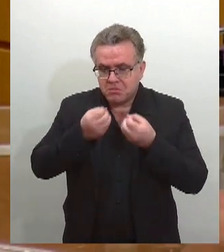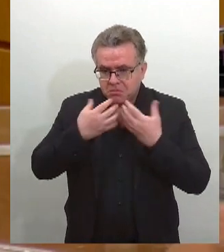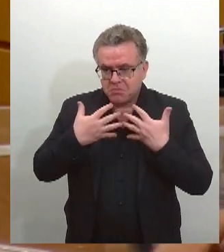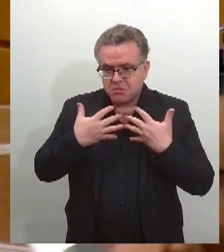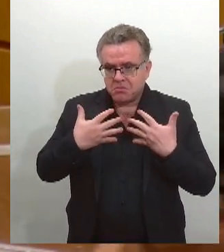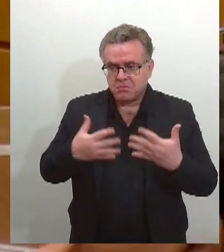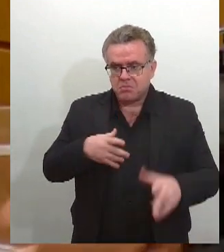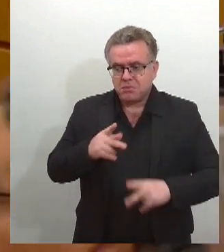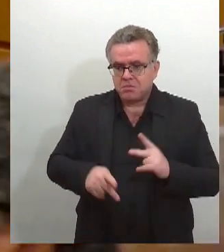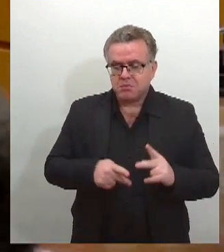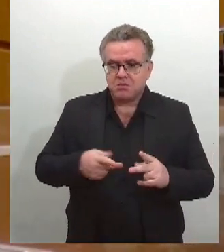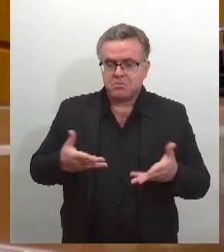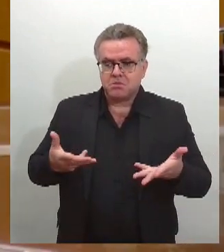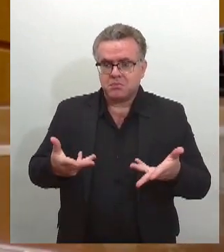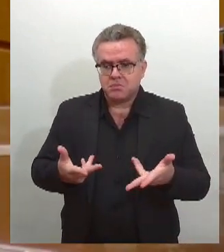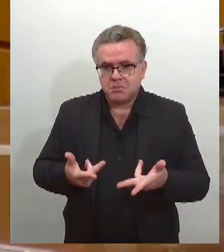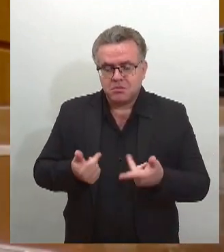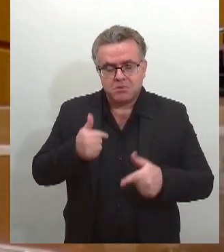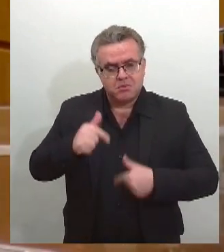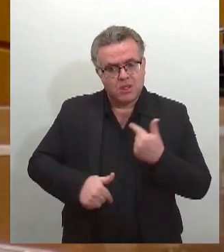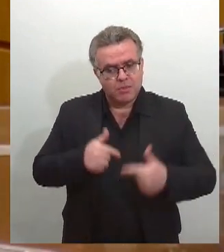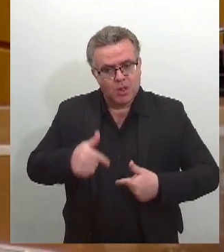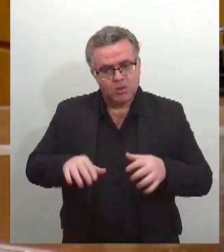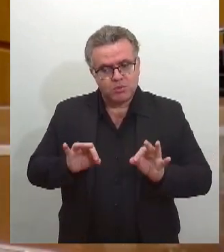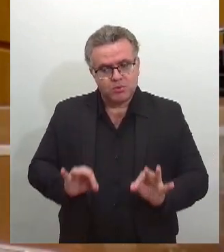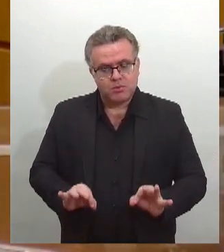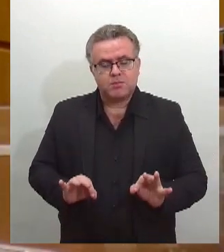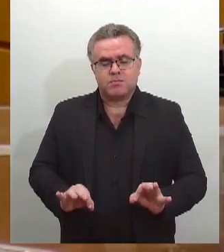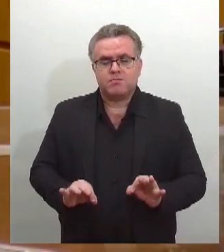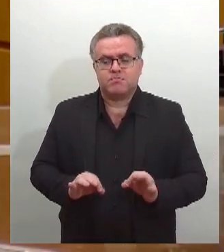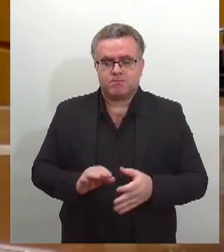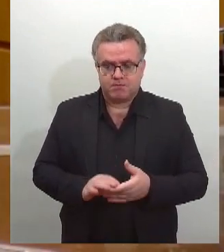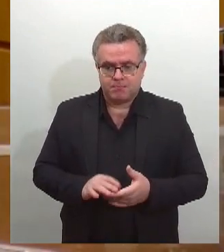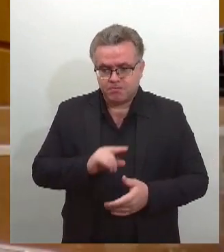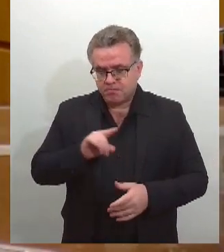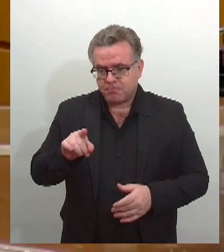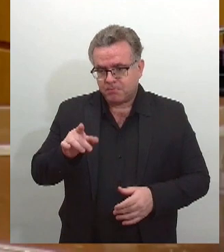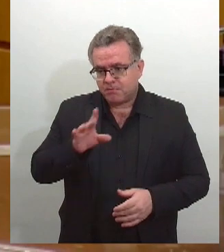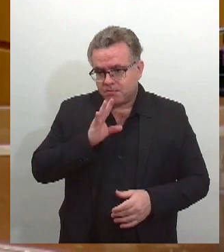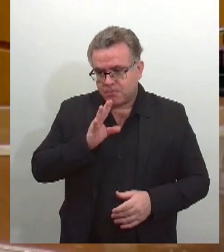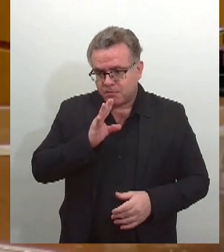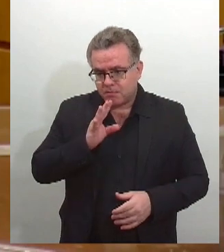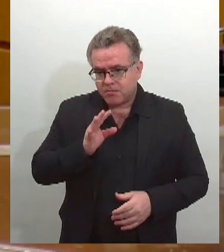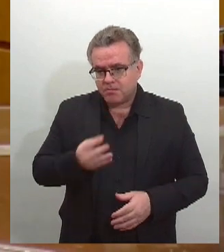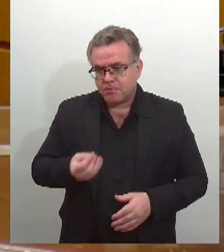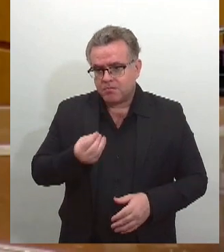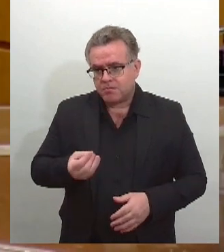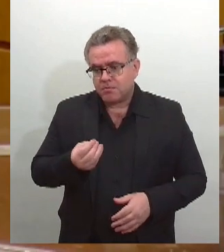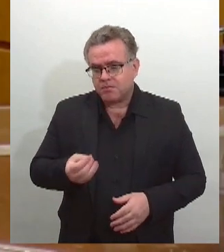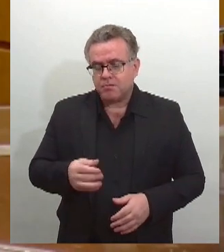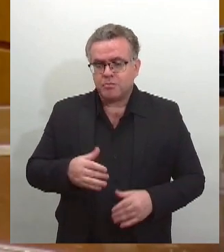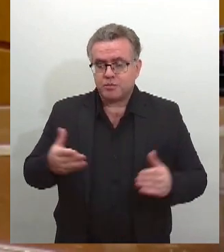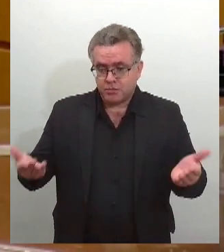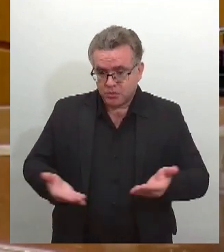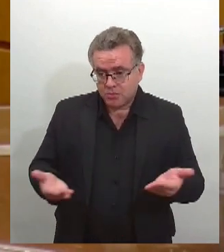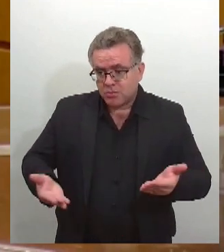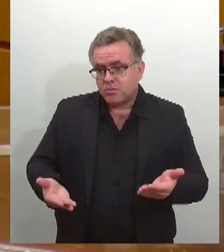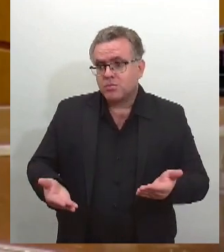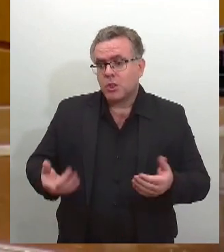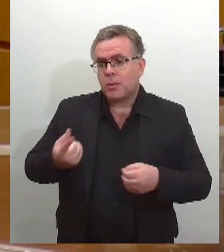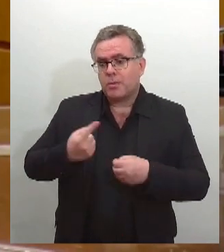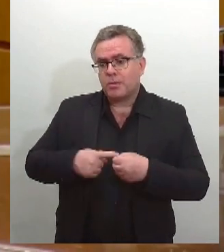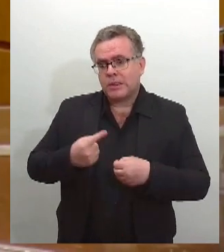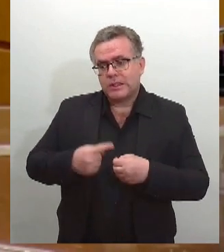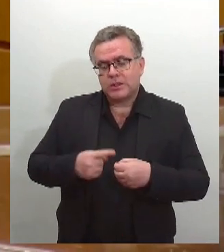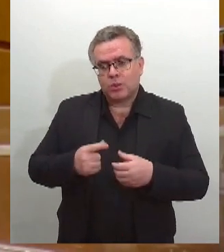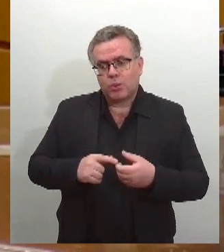povo trabalhador. Para você ter ideia, hoje é um dos municípios que mais cresce no estado de